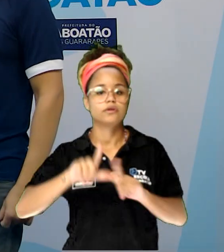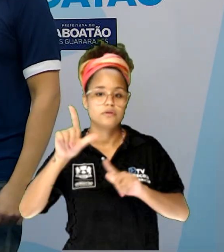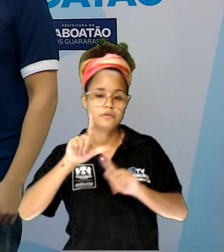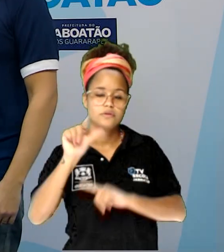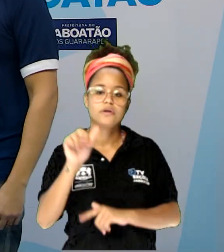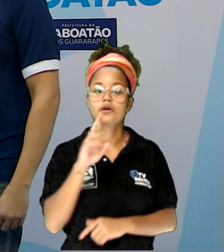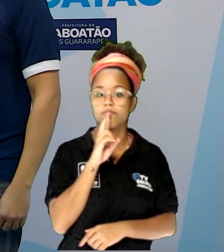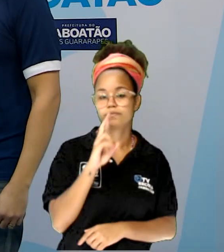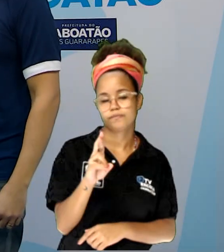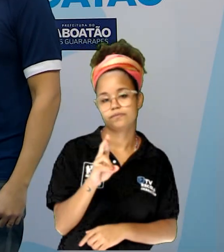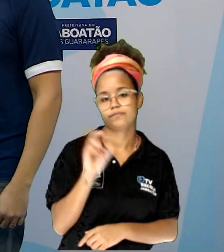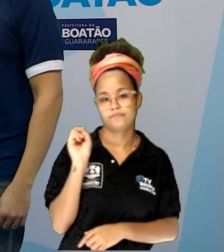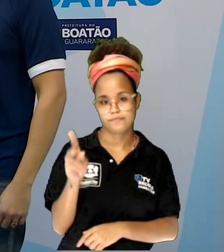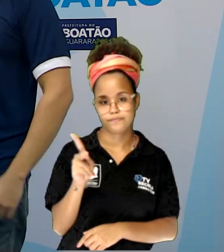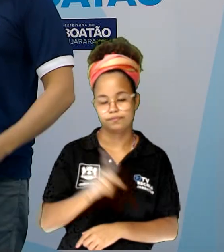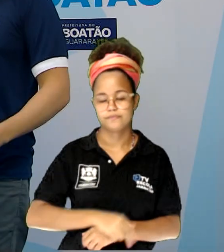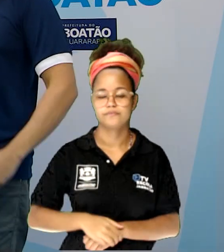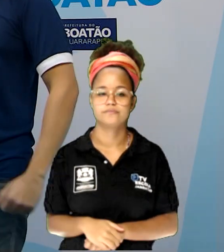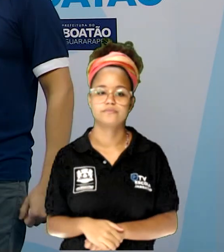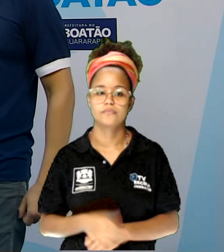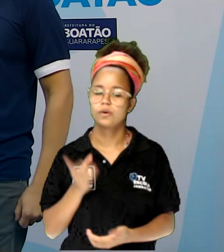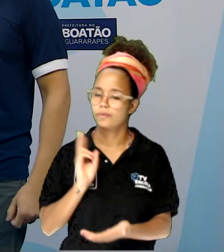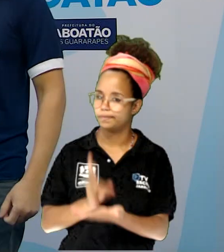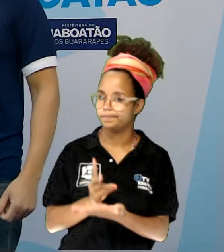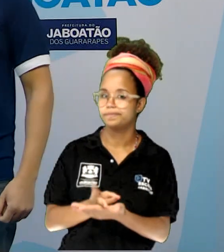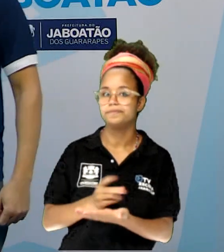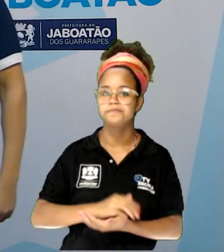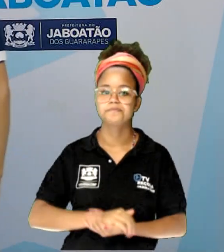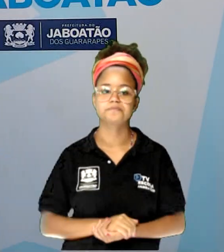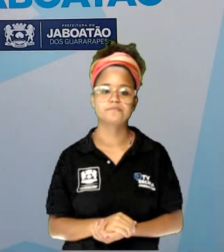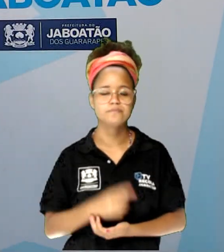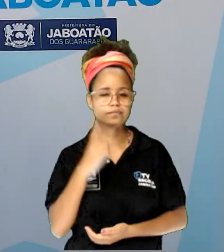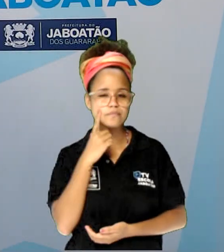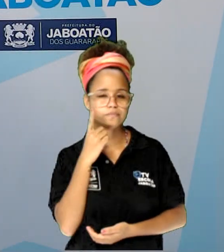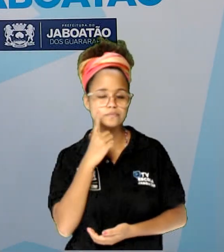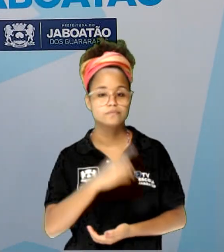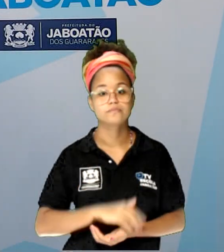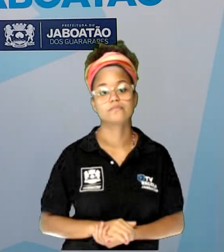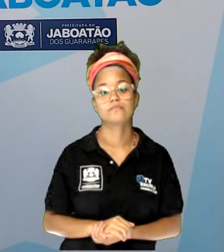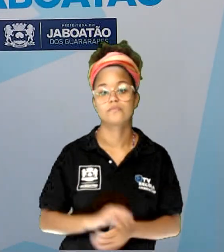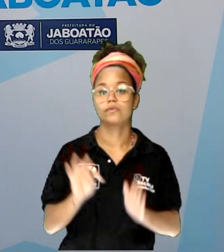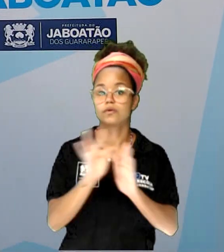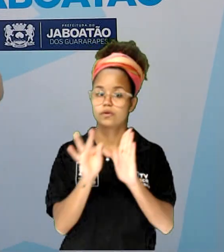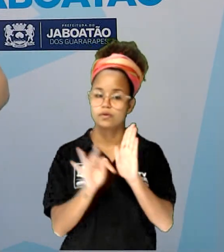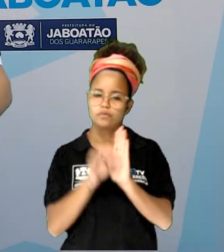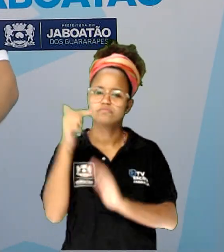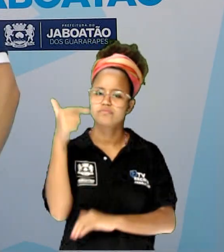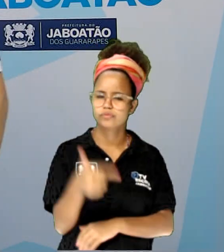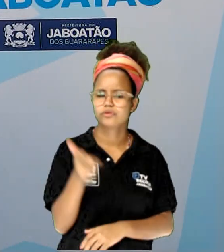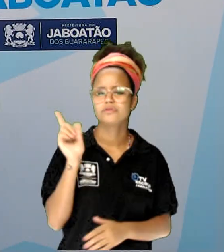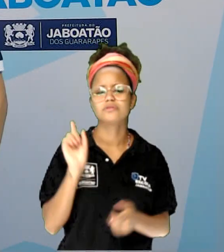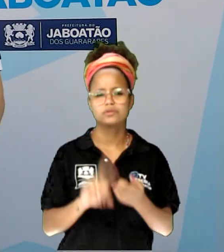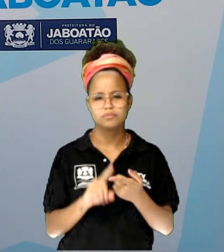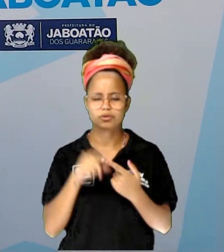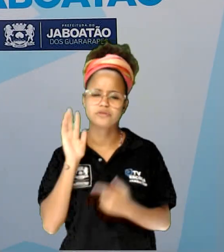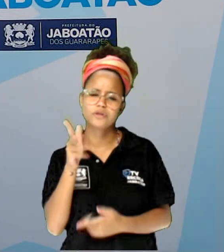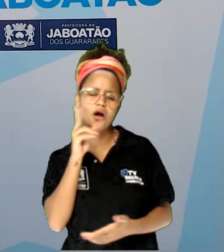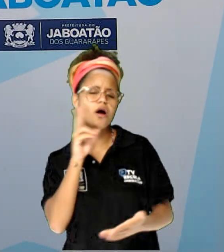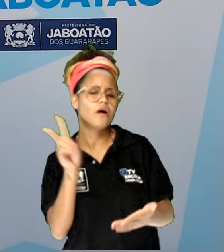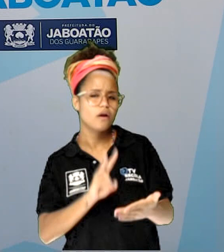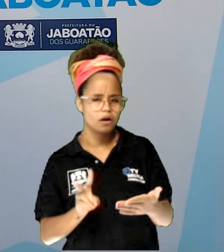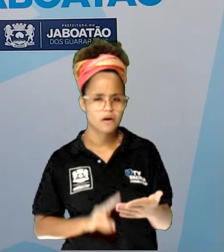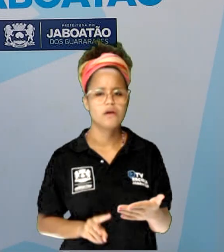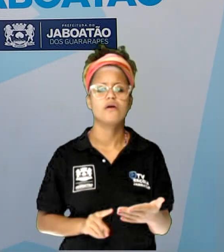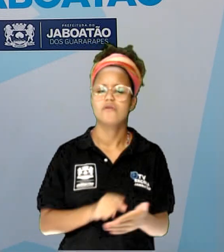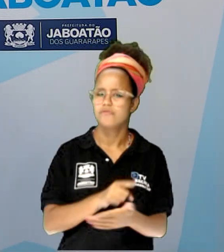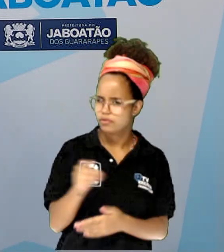nossa resposta, ok? Vamos seguindo adiante. Olha só. O texto 2 também a gente já leu aqui, mais de uma vez, inclusive,